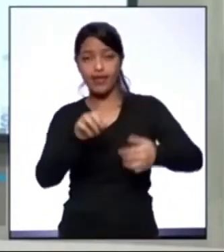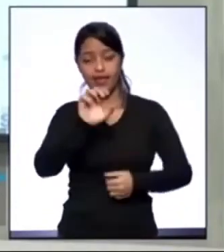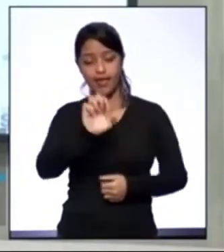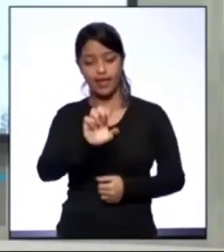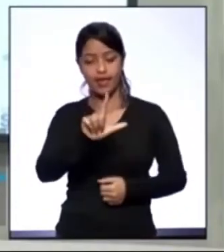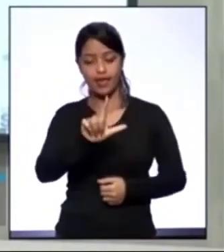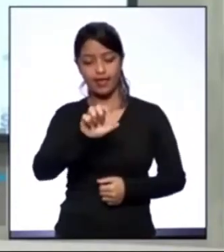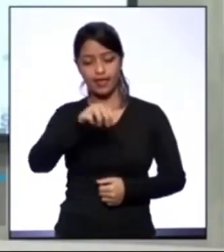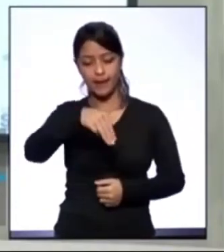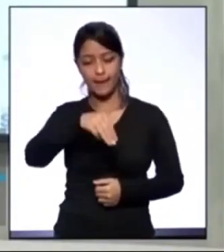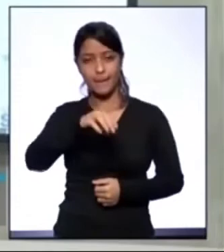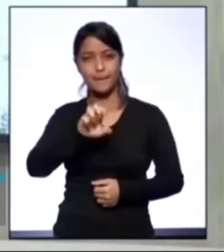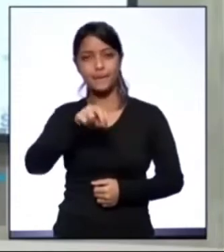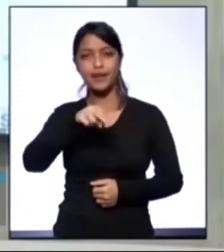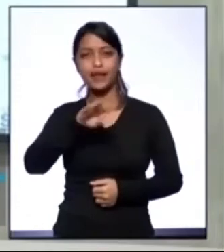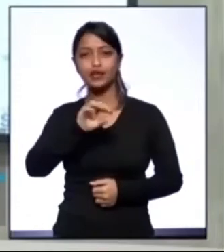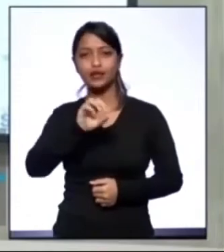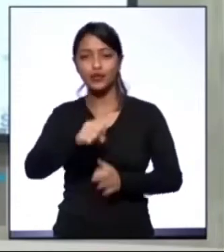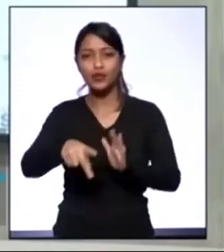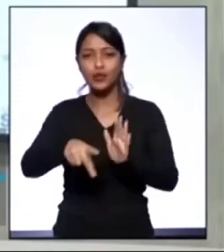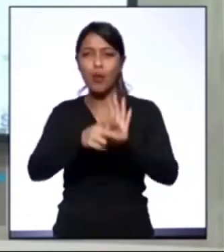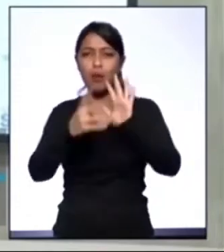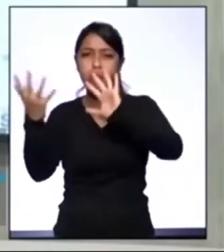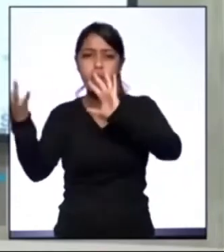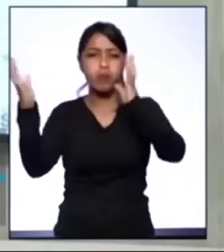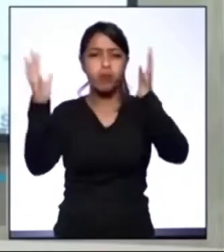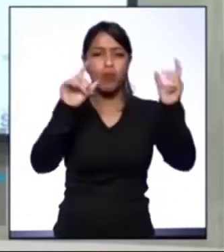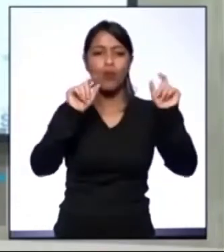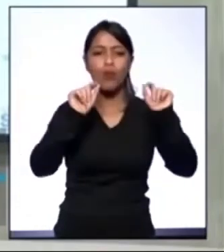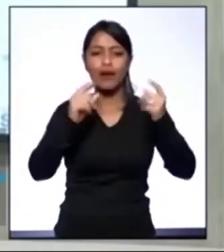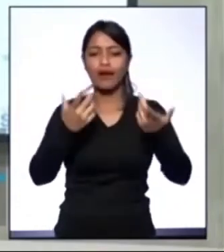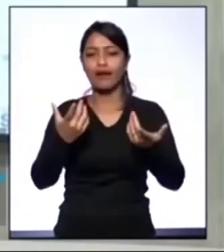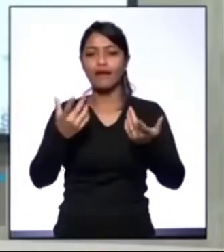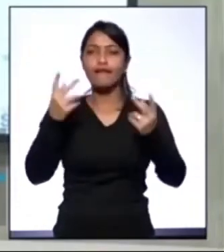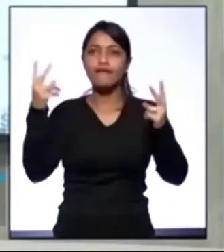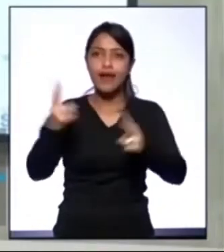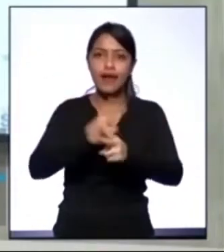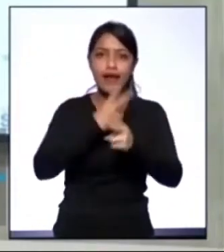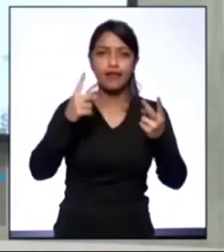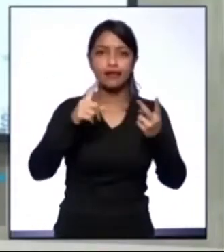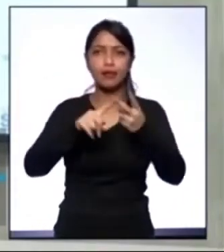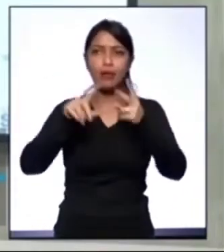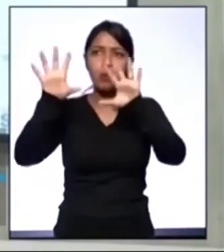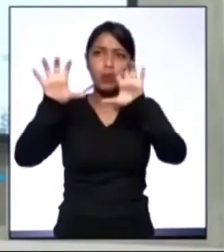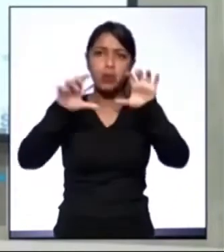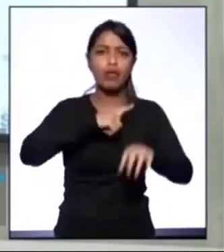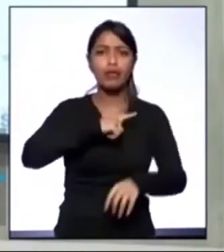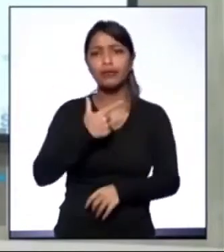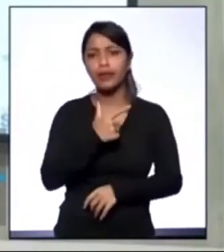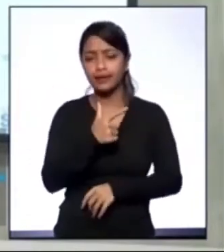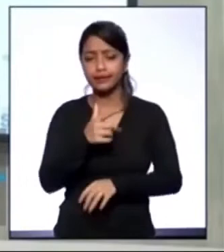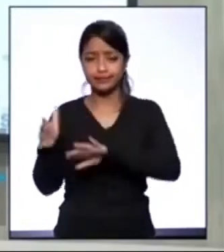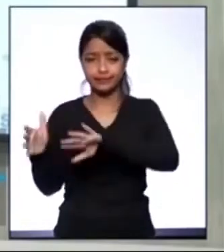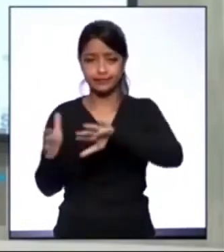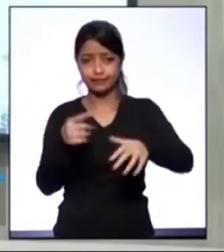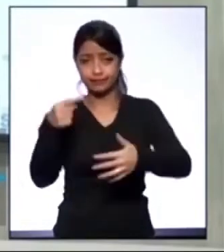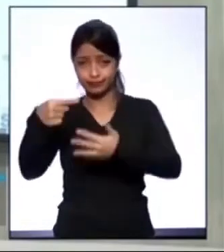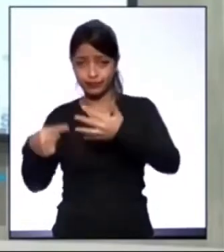Precipitação, temperatura, umidade do ar, vento, nebulosidade. Fatores climáticos. Os fatores